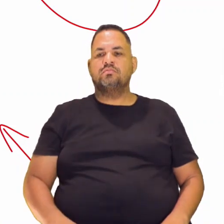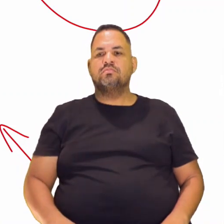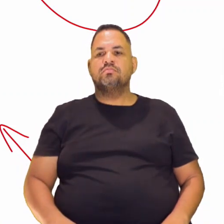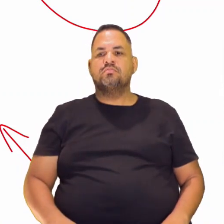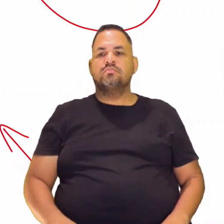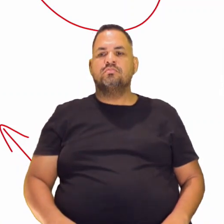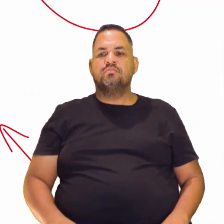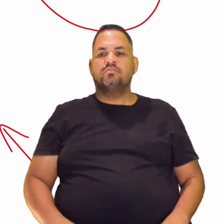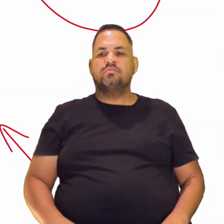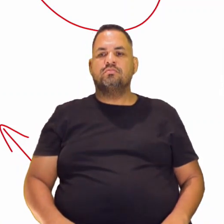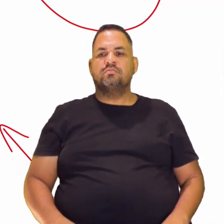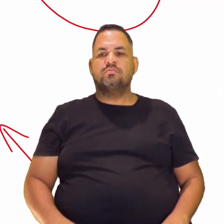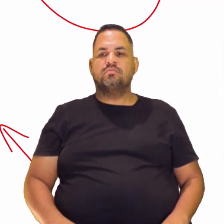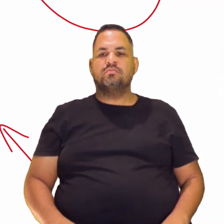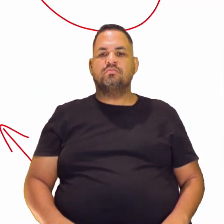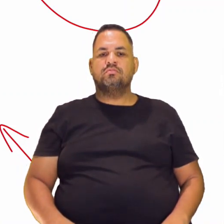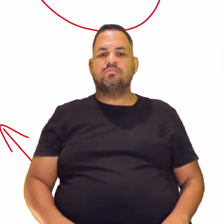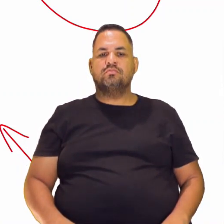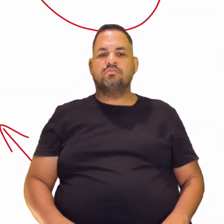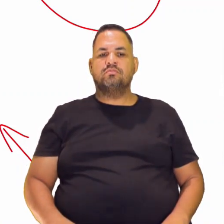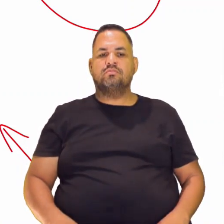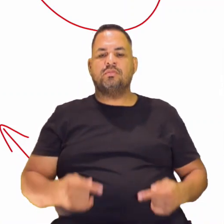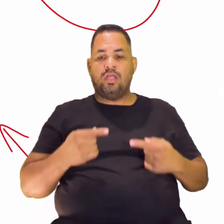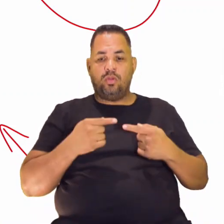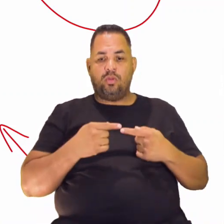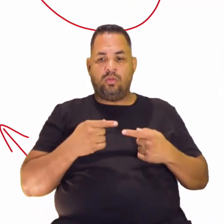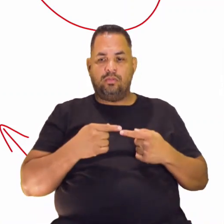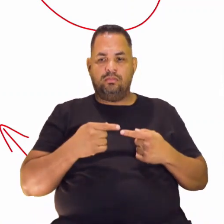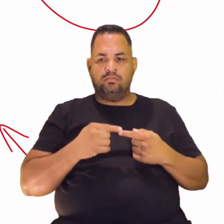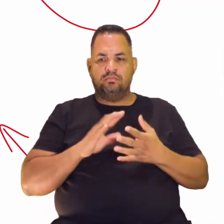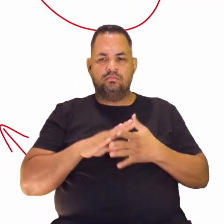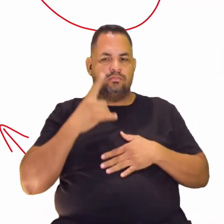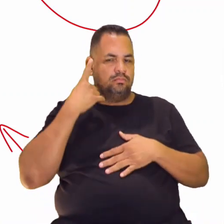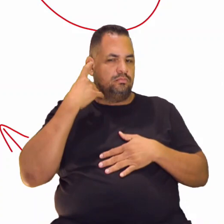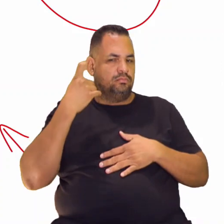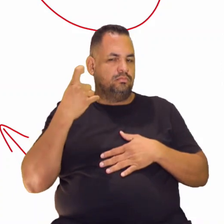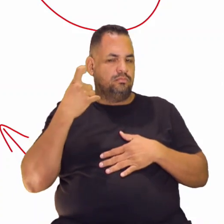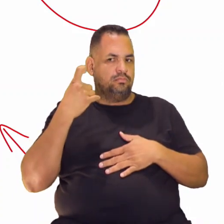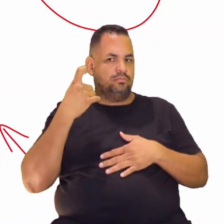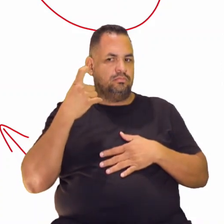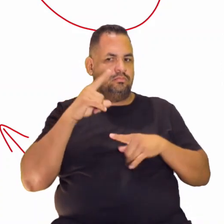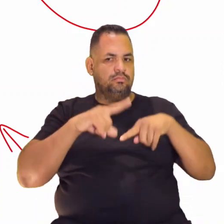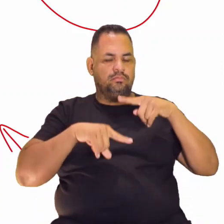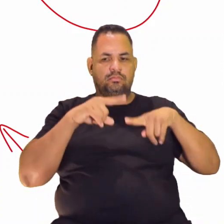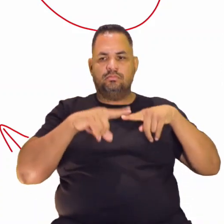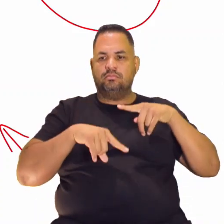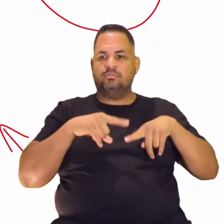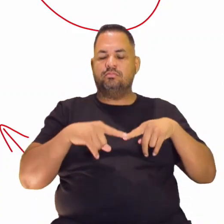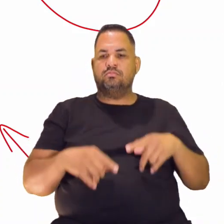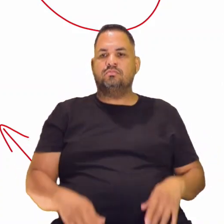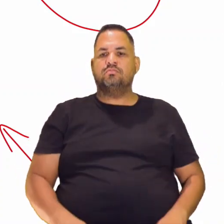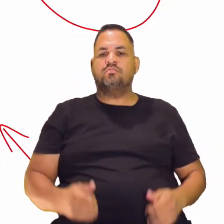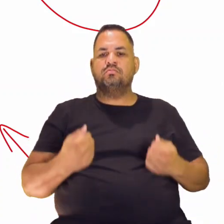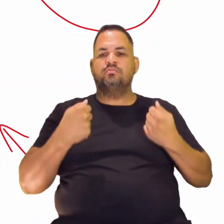né? Então, a combinação de sons e de objetos